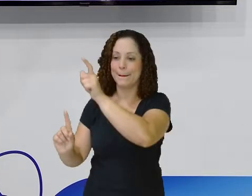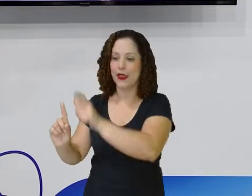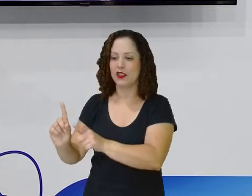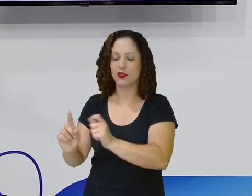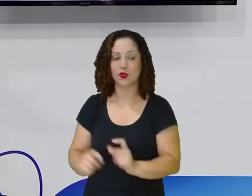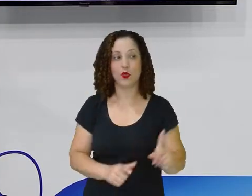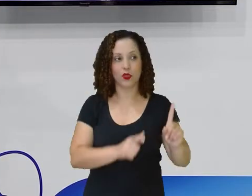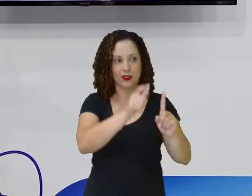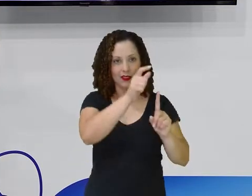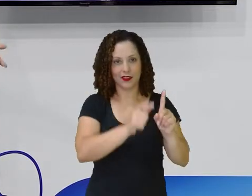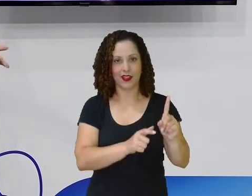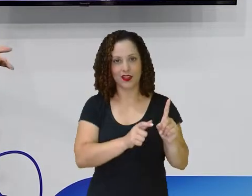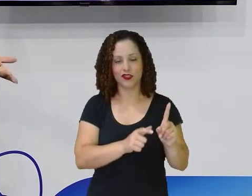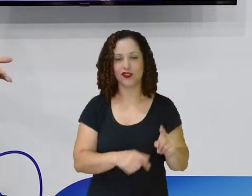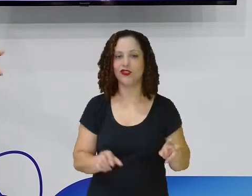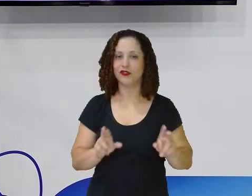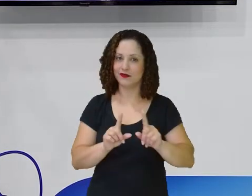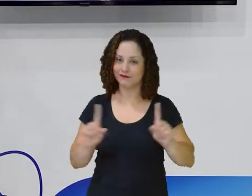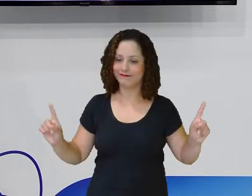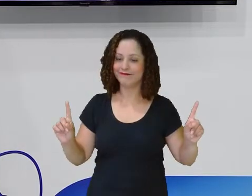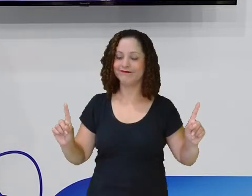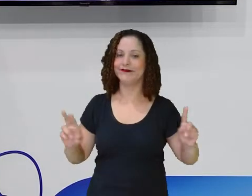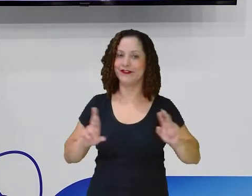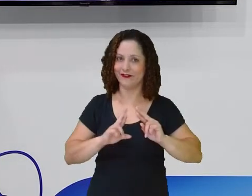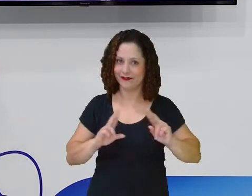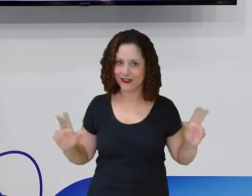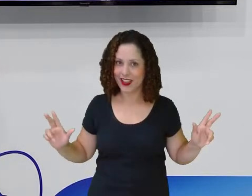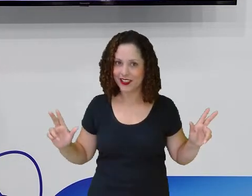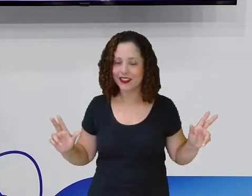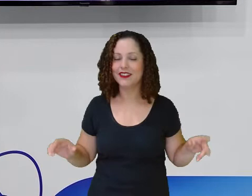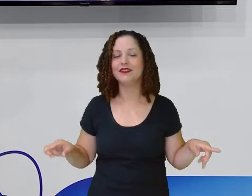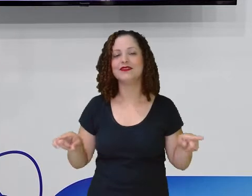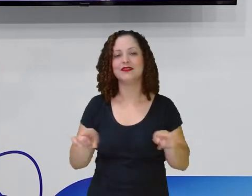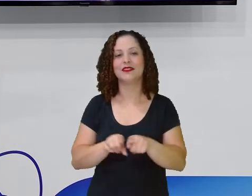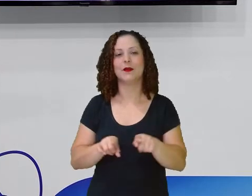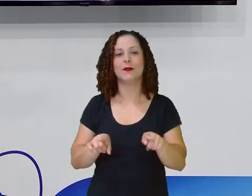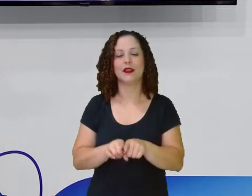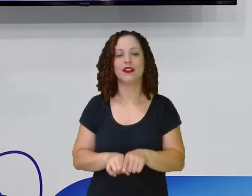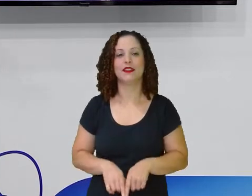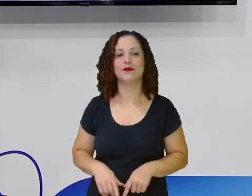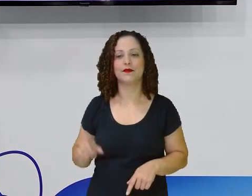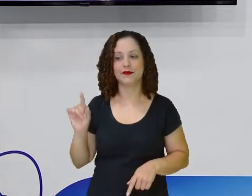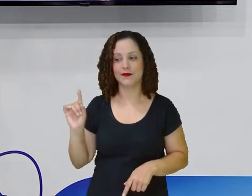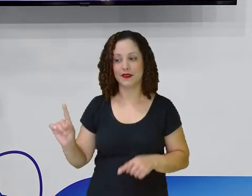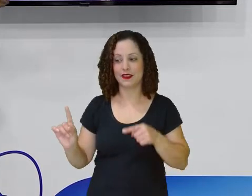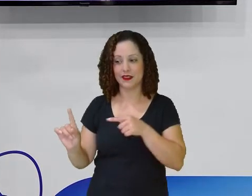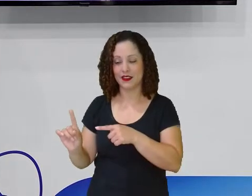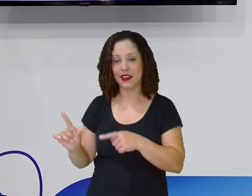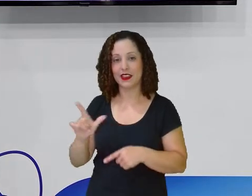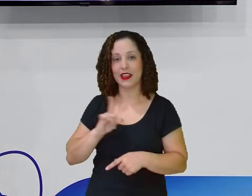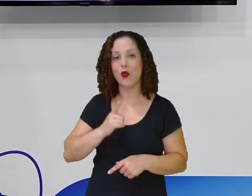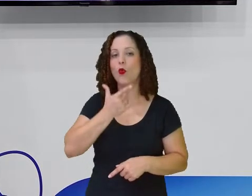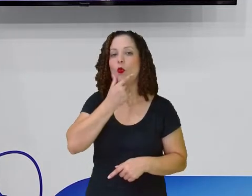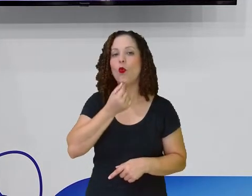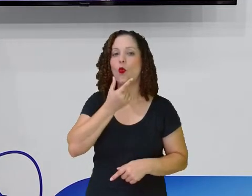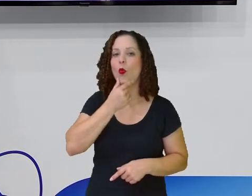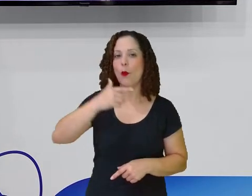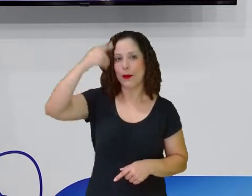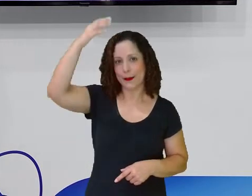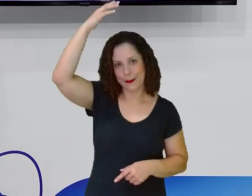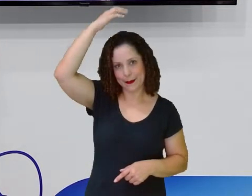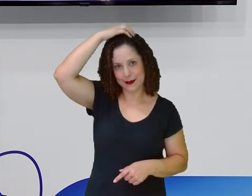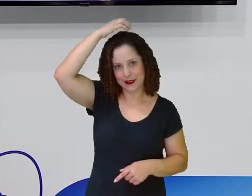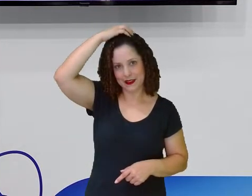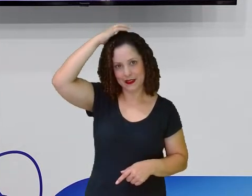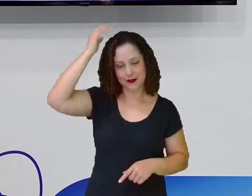Num conto, uma foi a princesa, na outra uma Sacisa. Na Bela Adormecida temos um príncipe, na Bela Sacisa